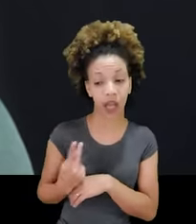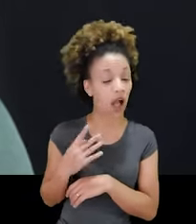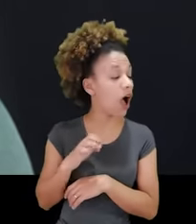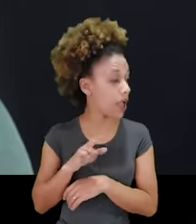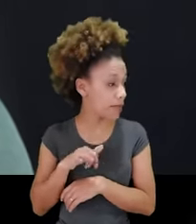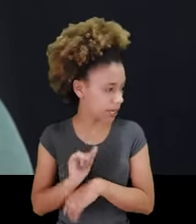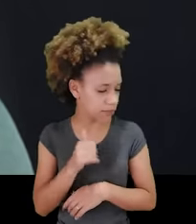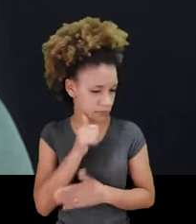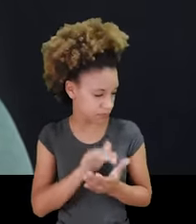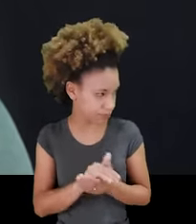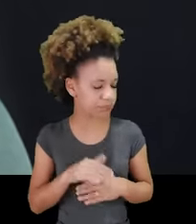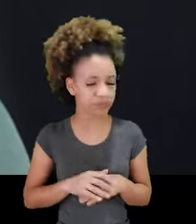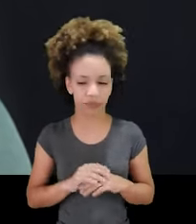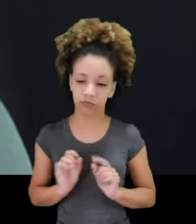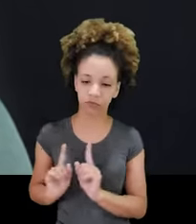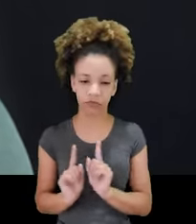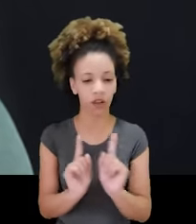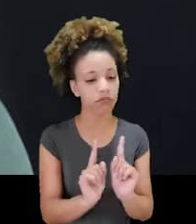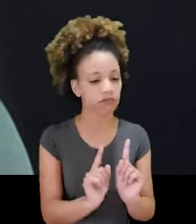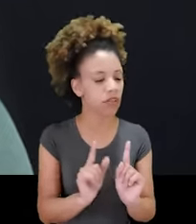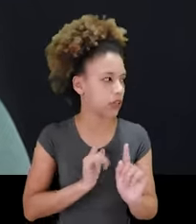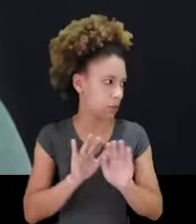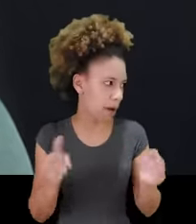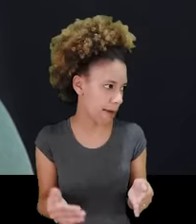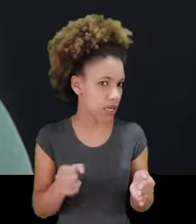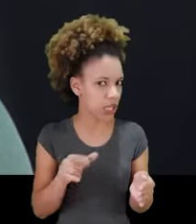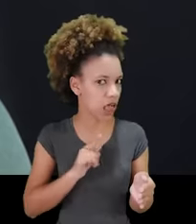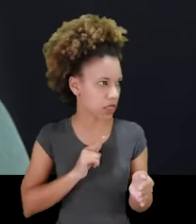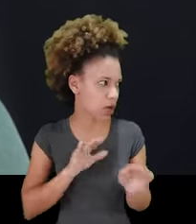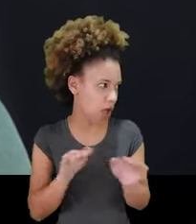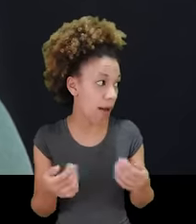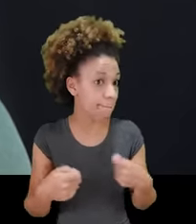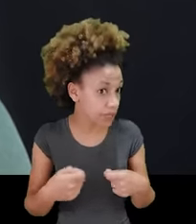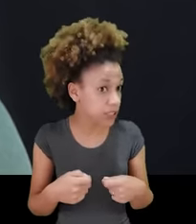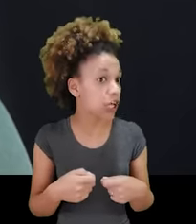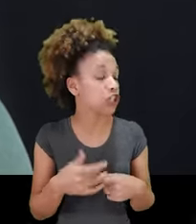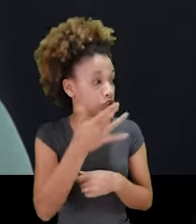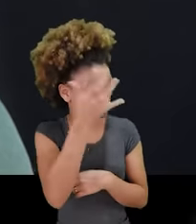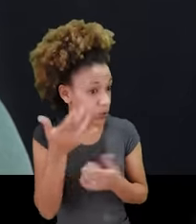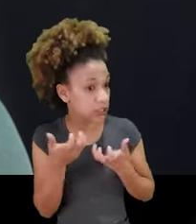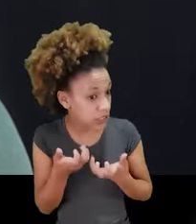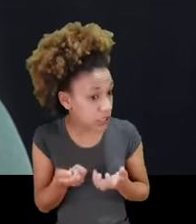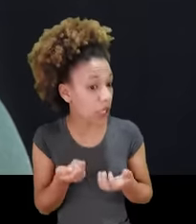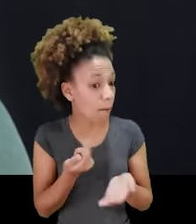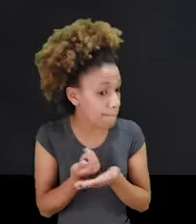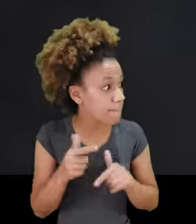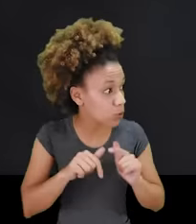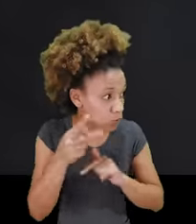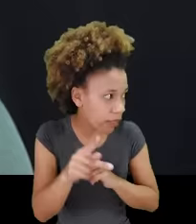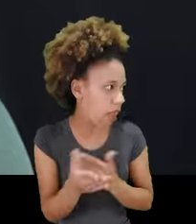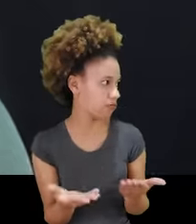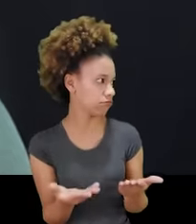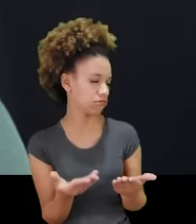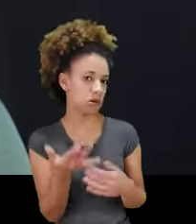tal, chegamos. Eu cheguei para a menina, que tem um bar. Eu pensei, se ela tem um bar, ela precisa o quê? De pessoas que queiram consumir o produto dela. Faz